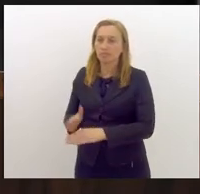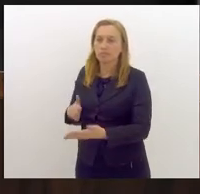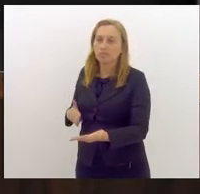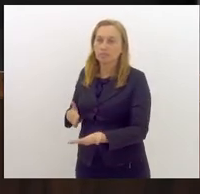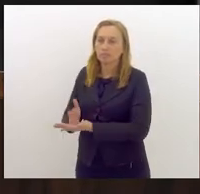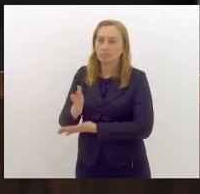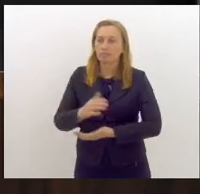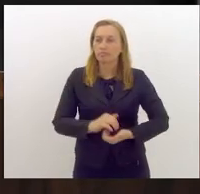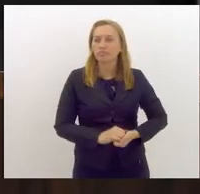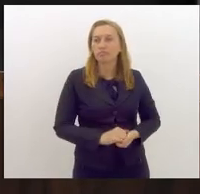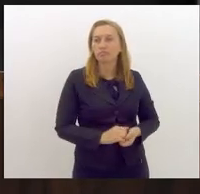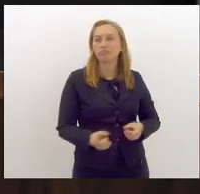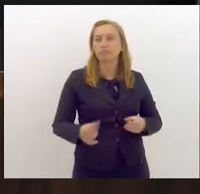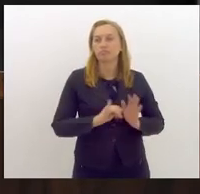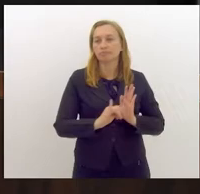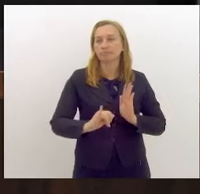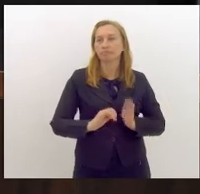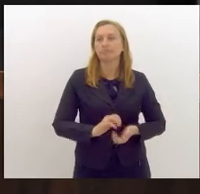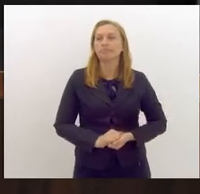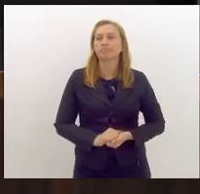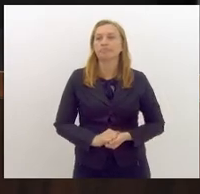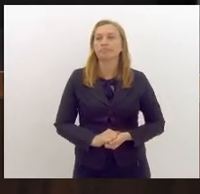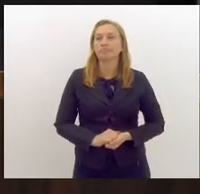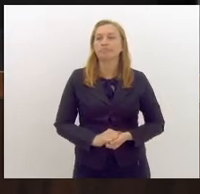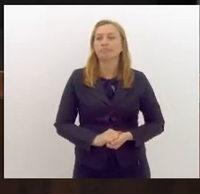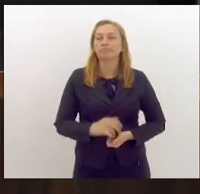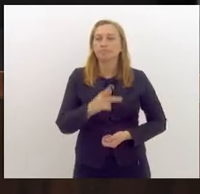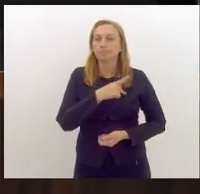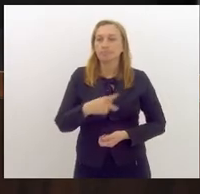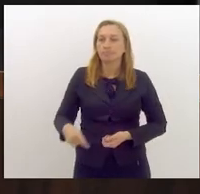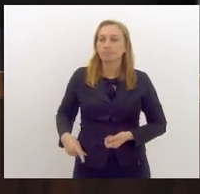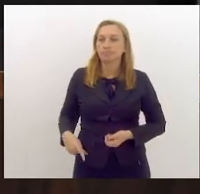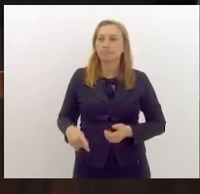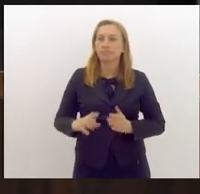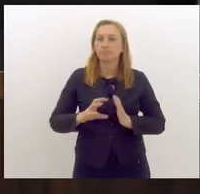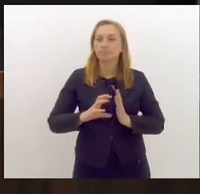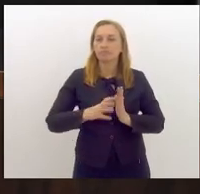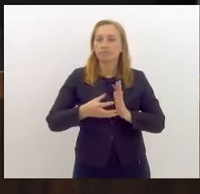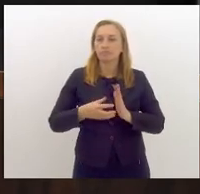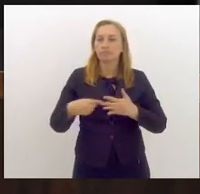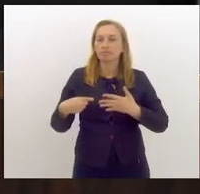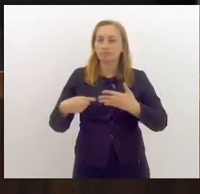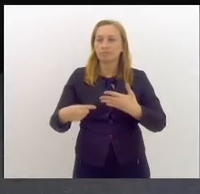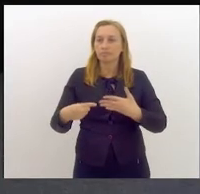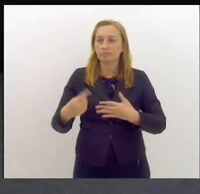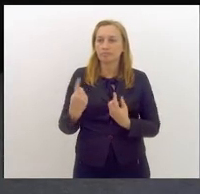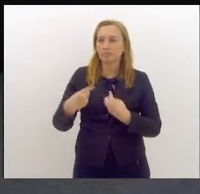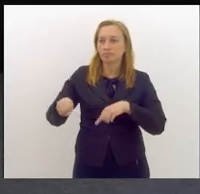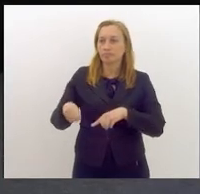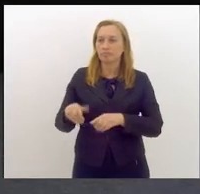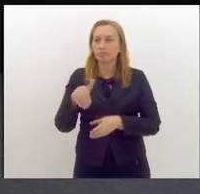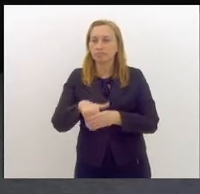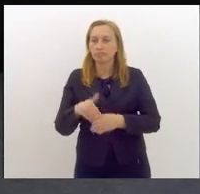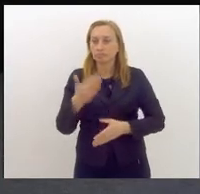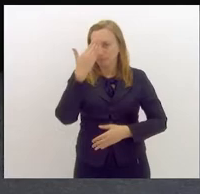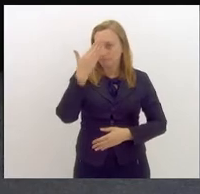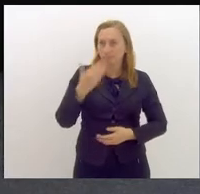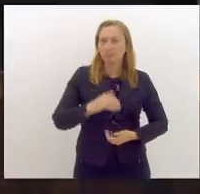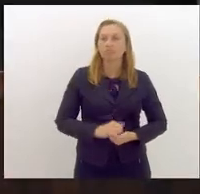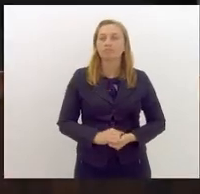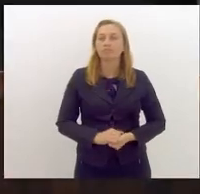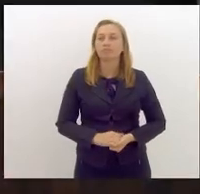aprovam permaneça Como estão aprovado vai a promulgação por favor Presidente consignar voto contrário da bancada do pessoal